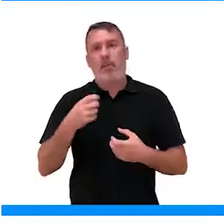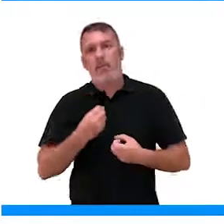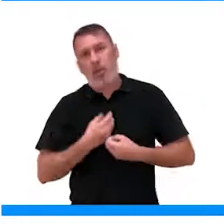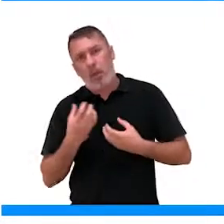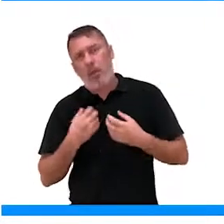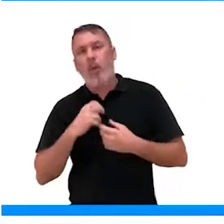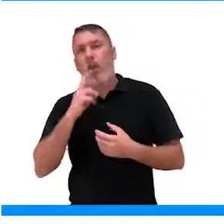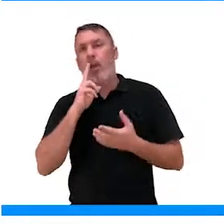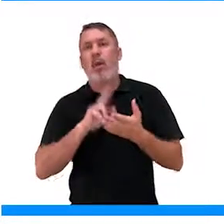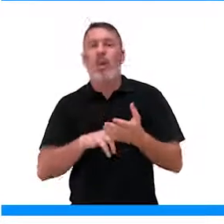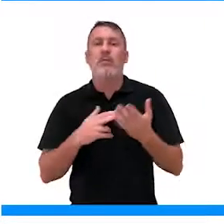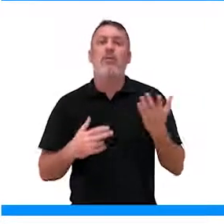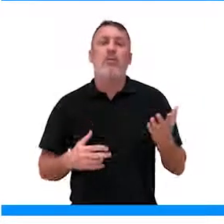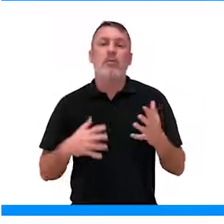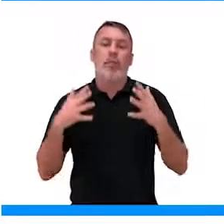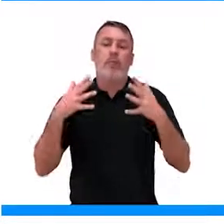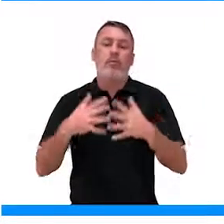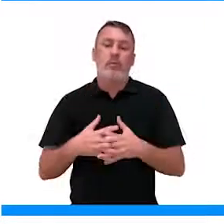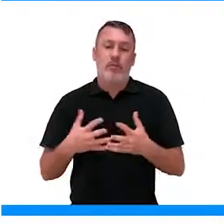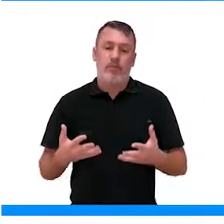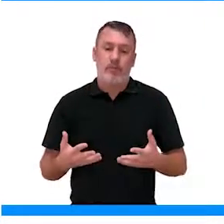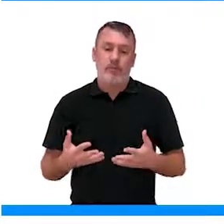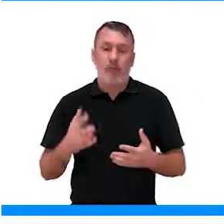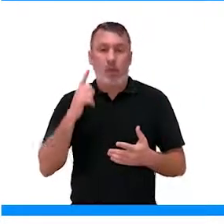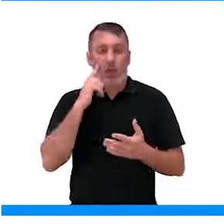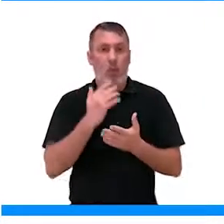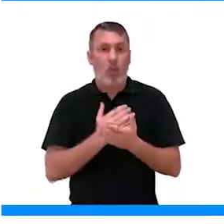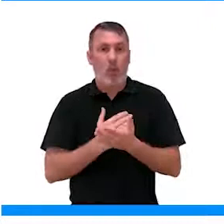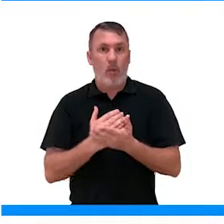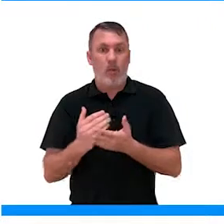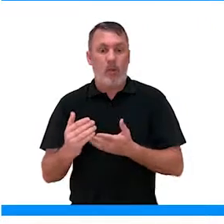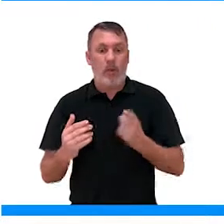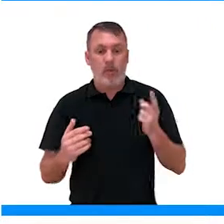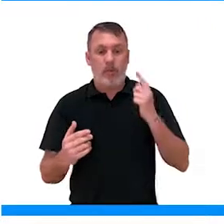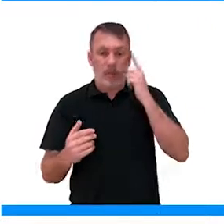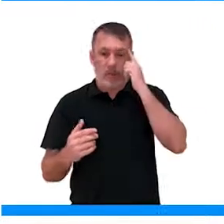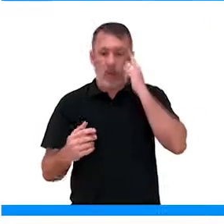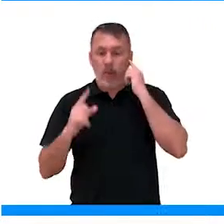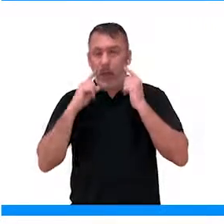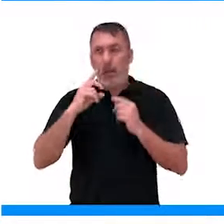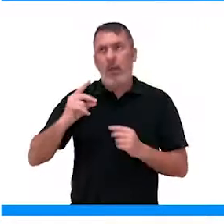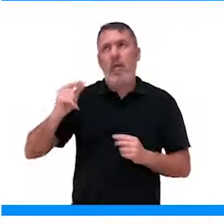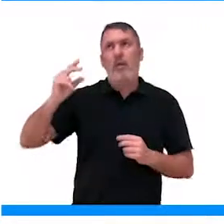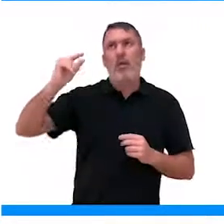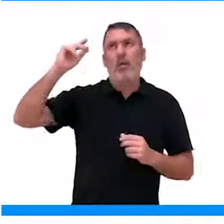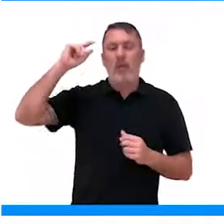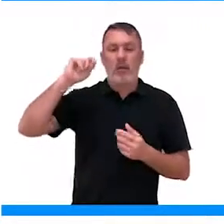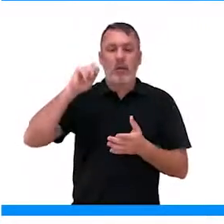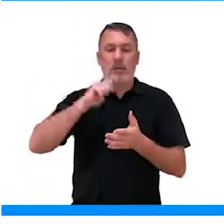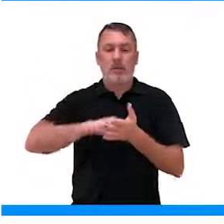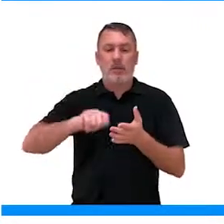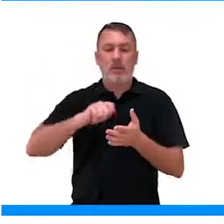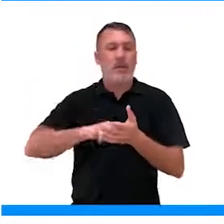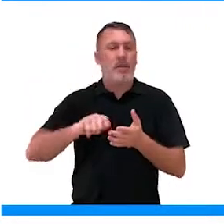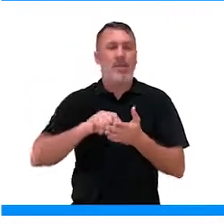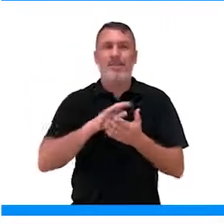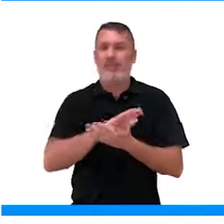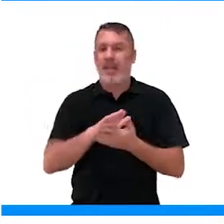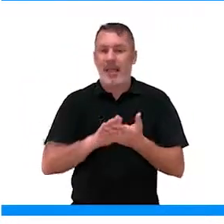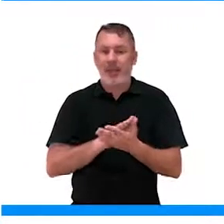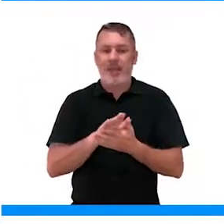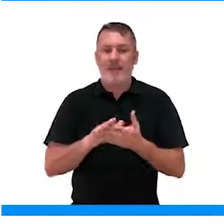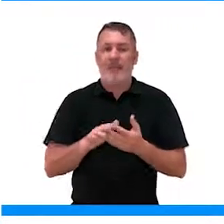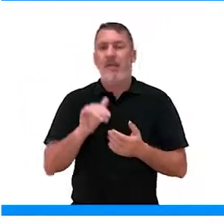vendo, isso é um poema ou é uma carta? Olha o início, há muito tempo sim não te escrevo, ficaram velhas todas as